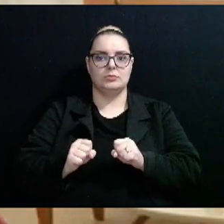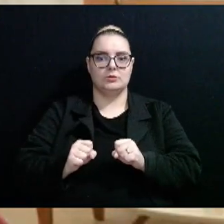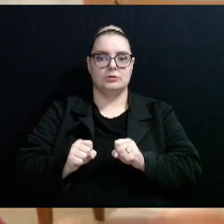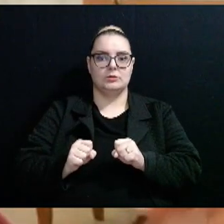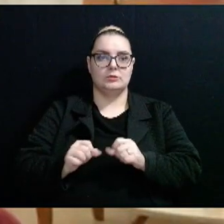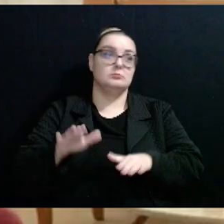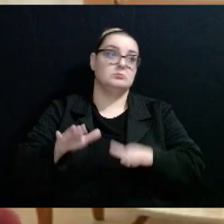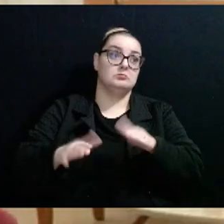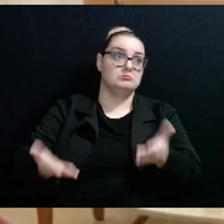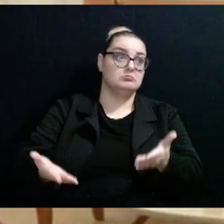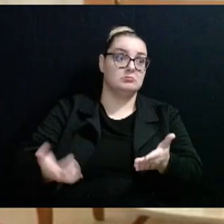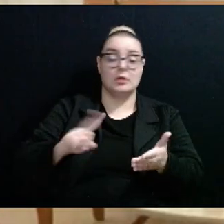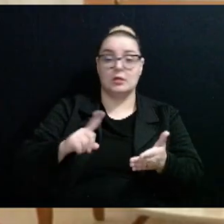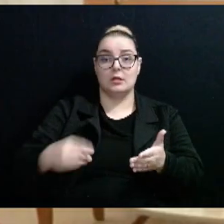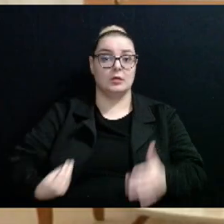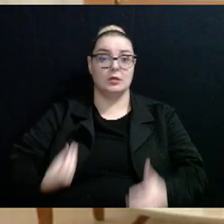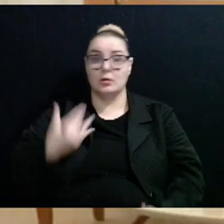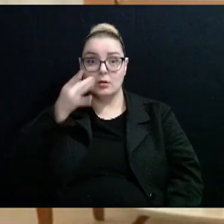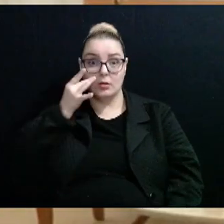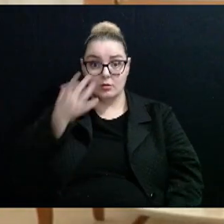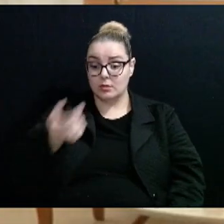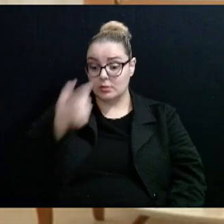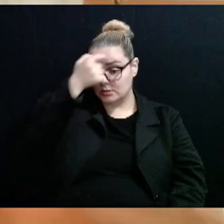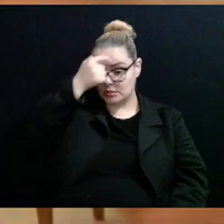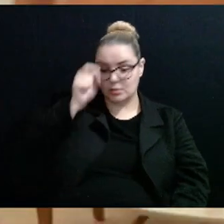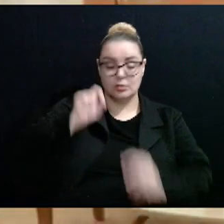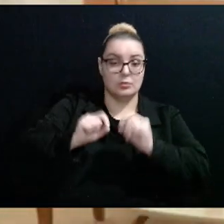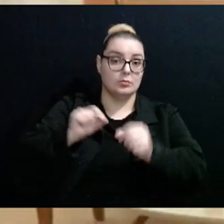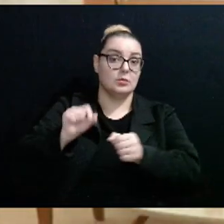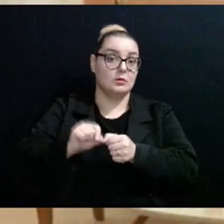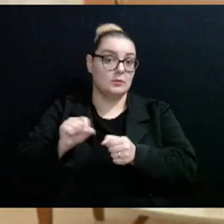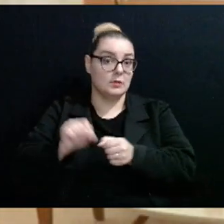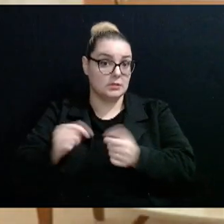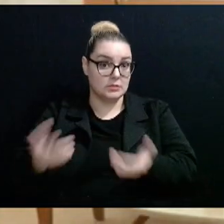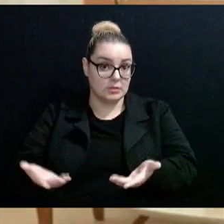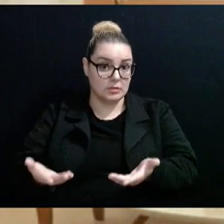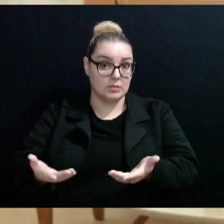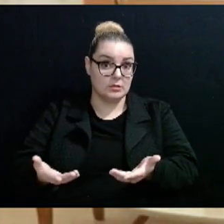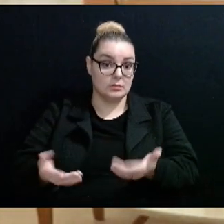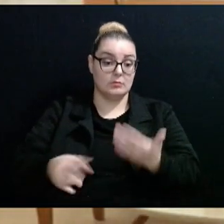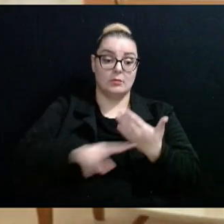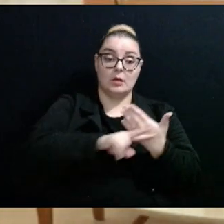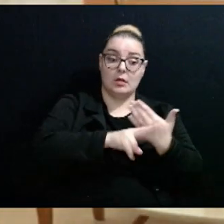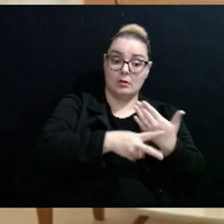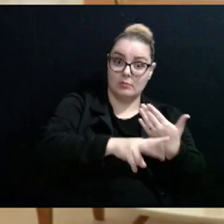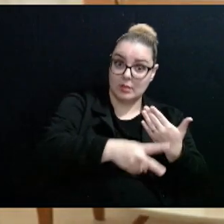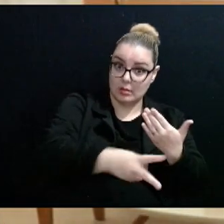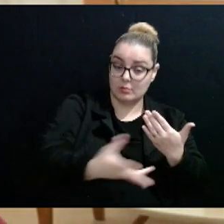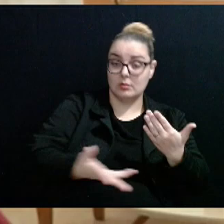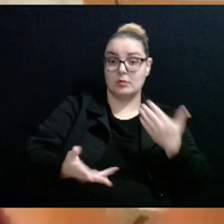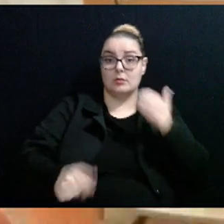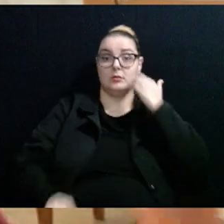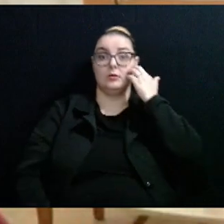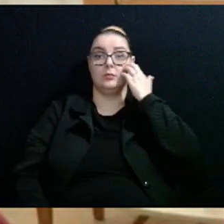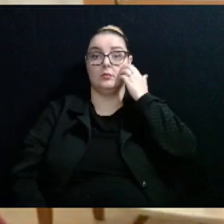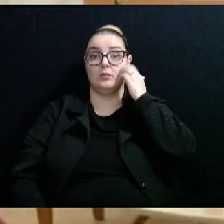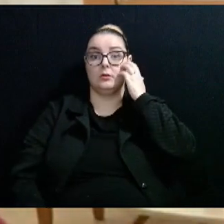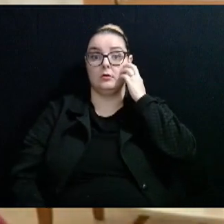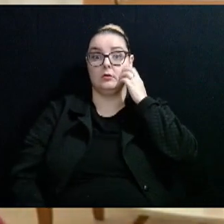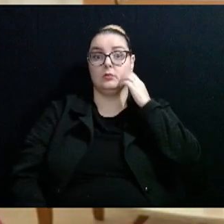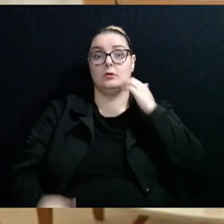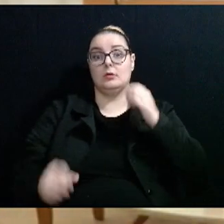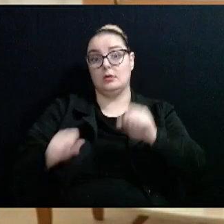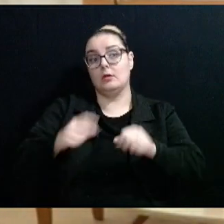estar mais ciente do que você está fazendo, as consequências. E aqui a gente pode até